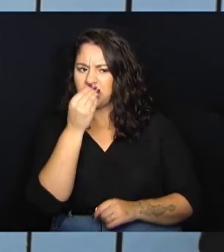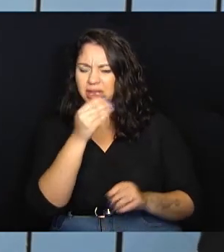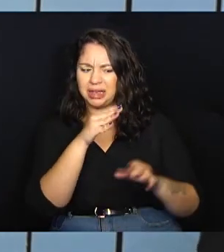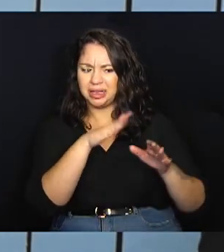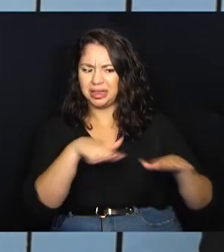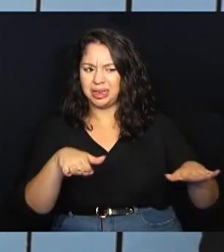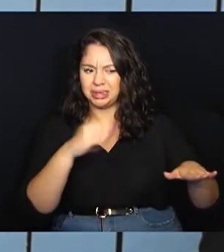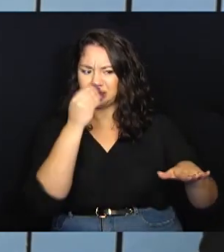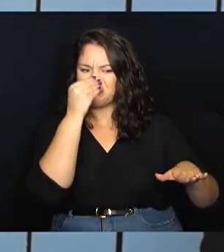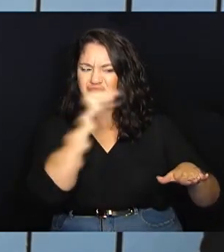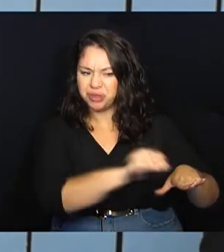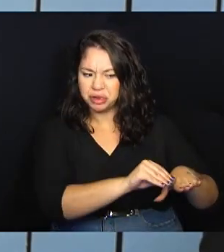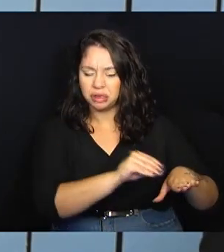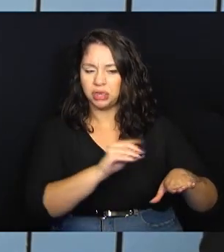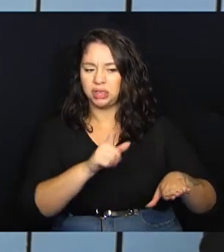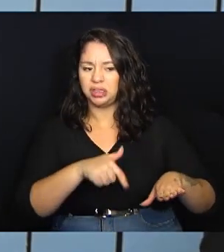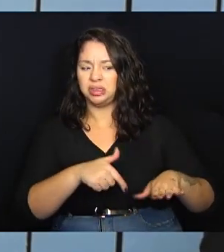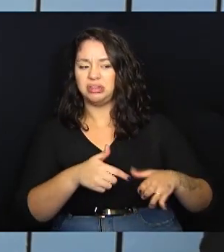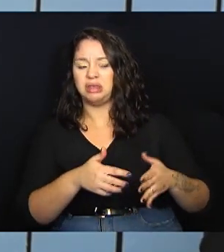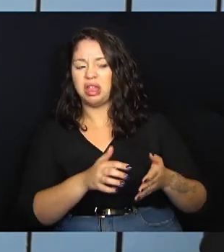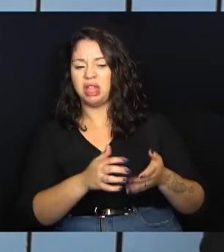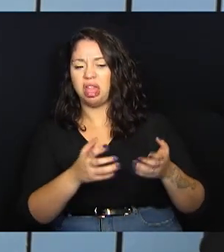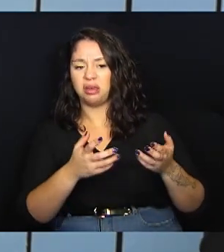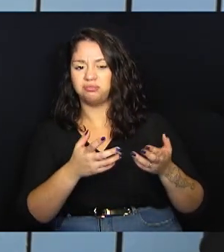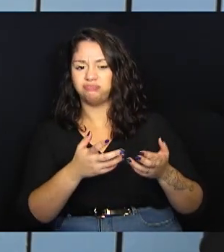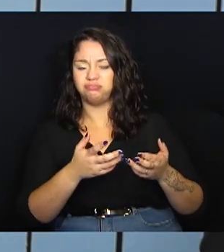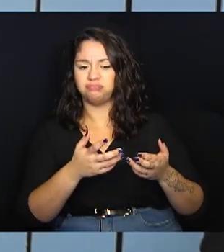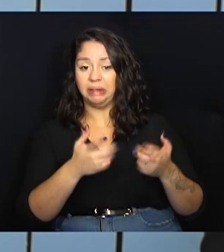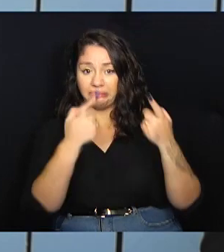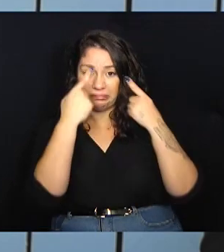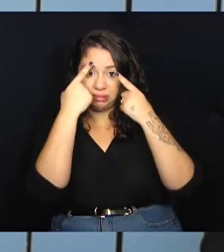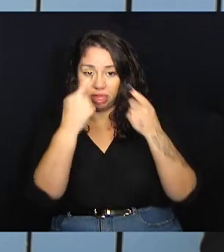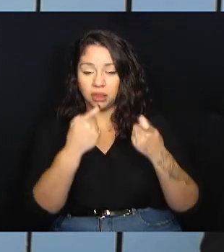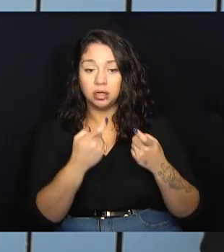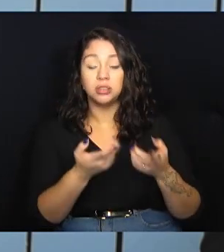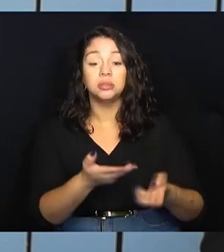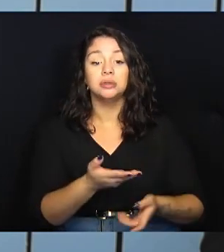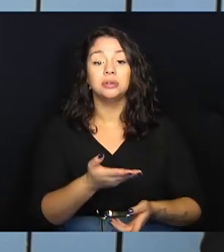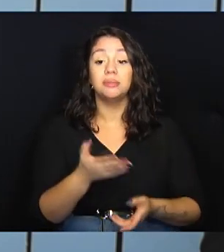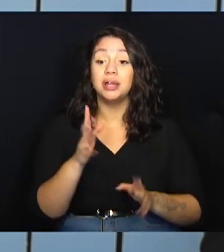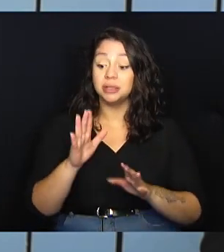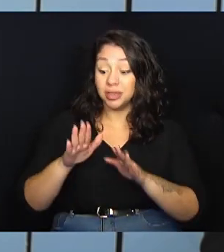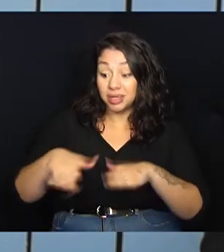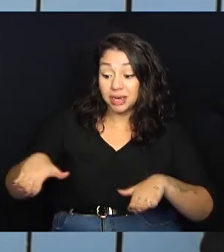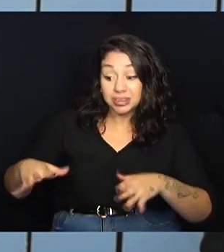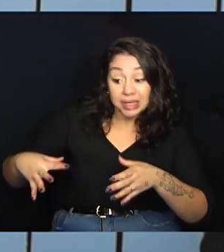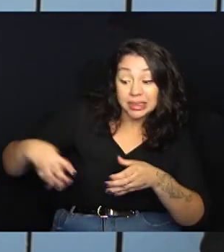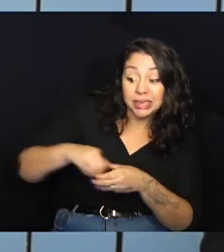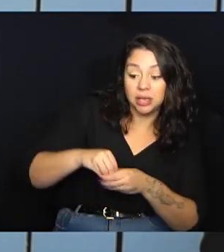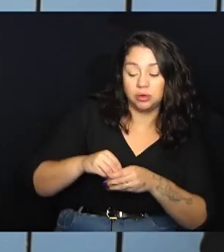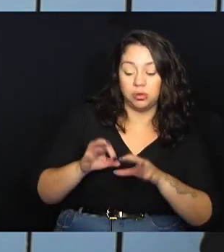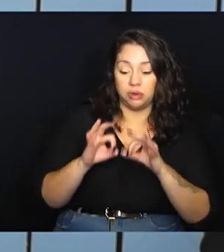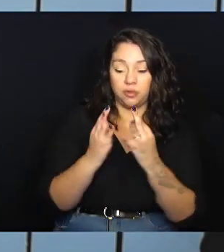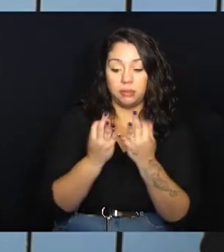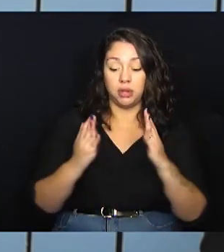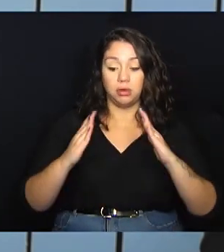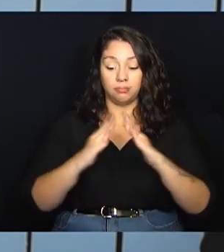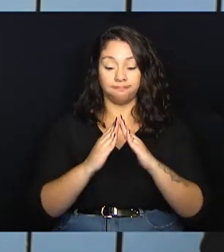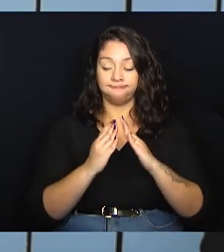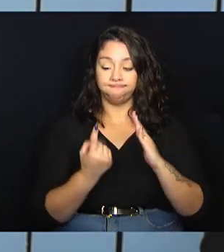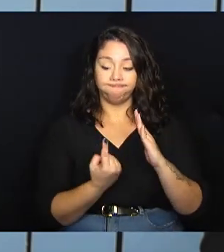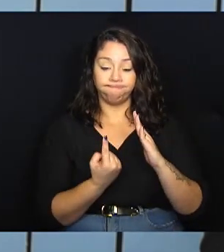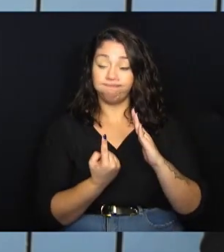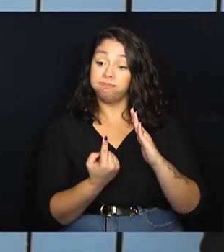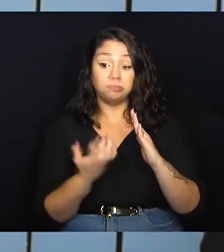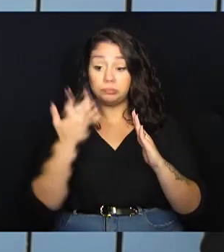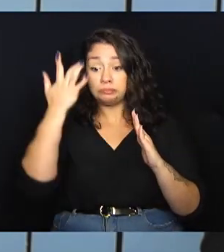violência, para a criança que está vivendo dentro daquela família, ela não consegue, porque muitas vezes ela não conhece outro